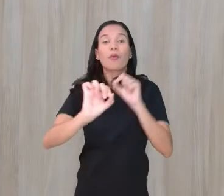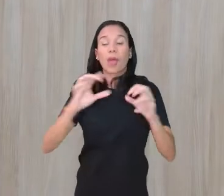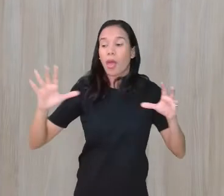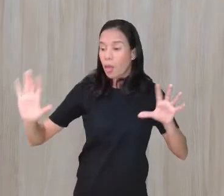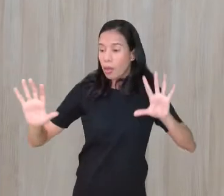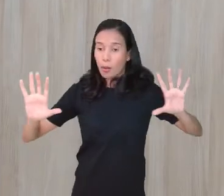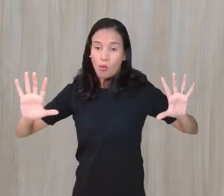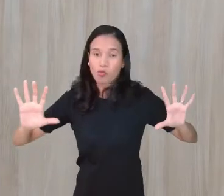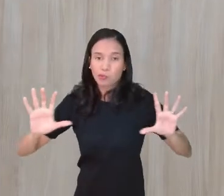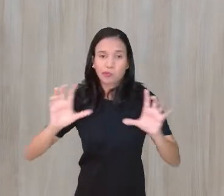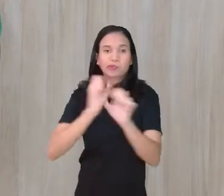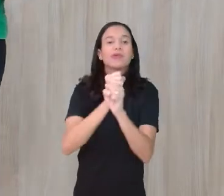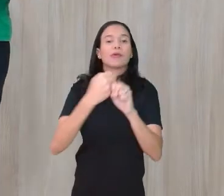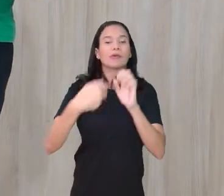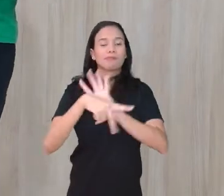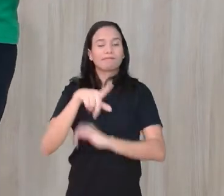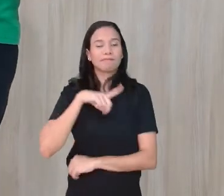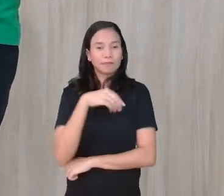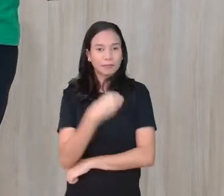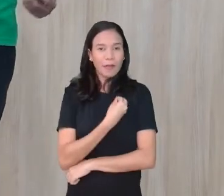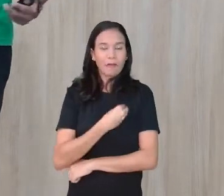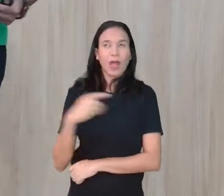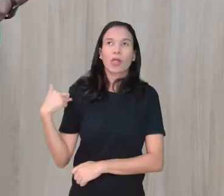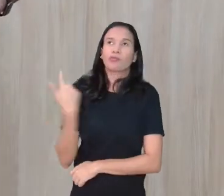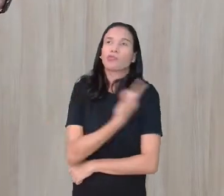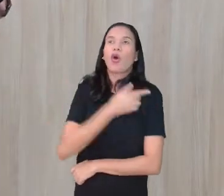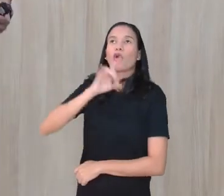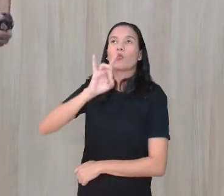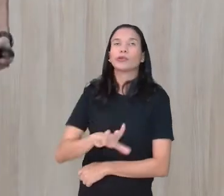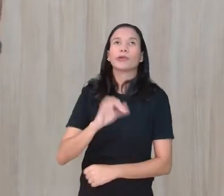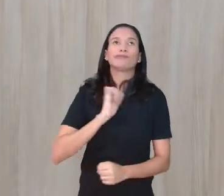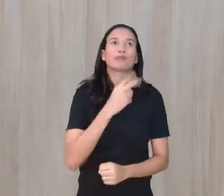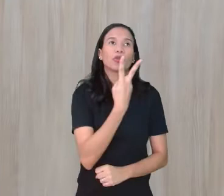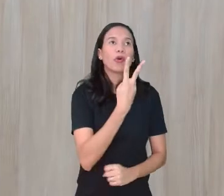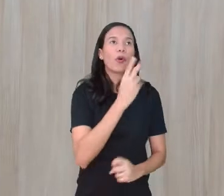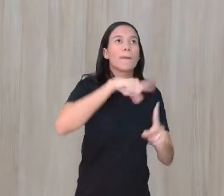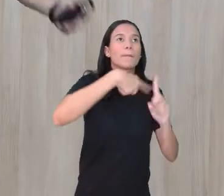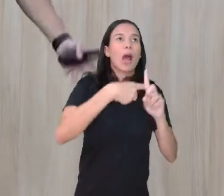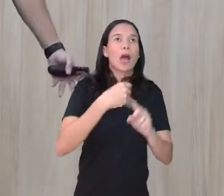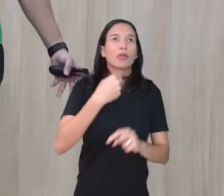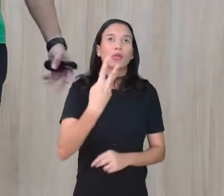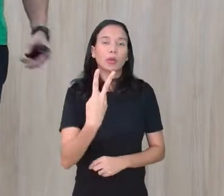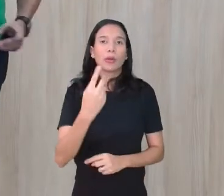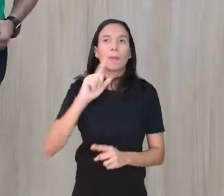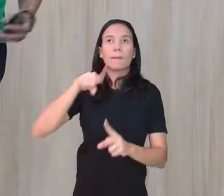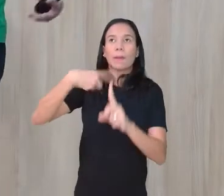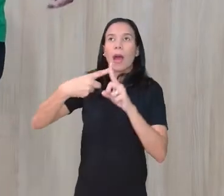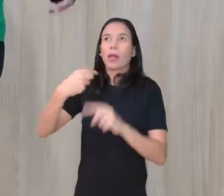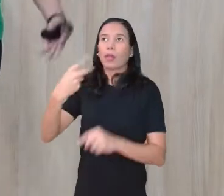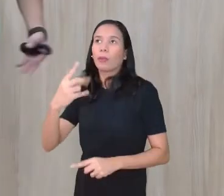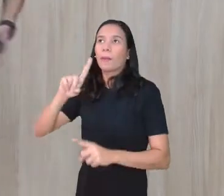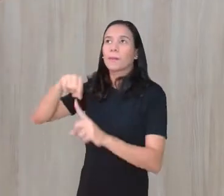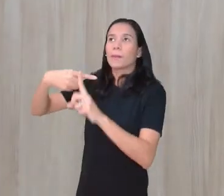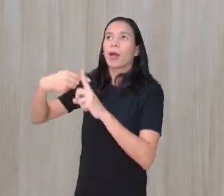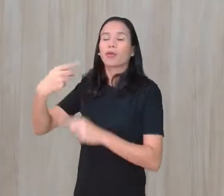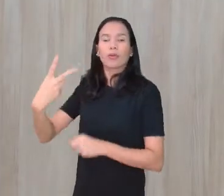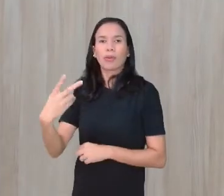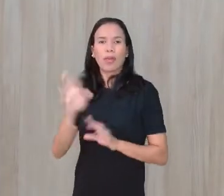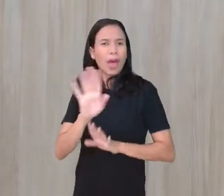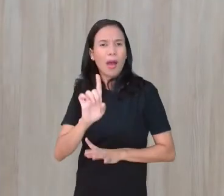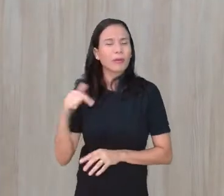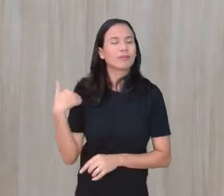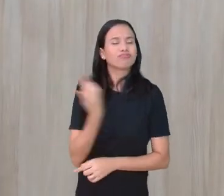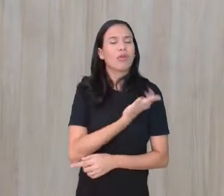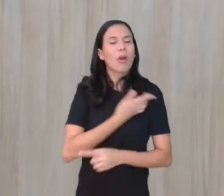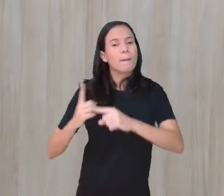fatores iguais, né? Então, ao invés de a gente somar aí o 2 mais 2 7 vezes, basta a gente multiplicar